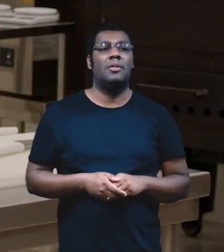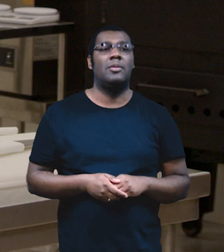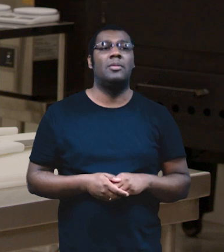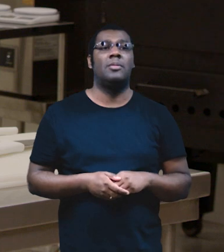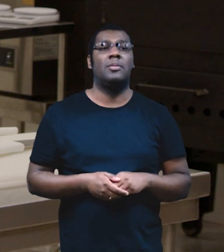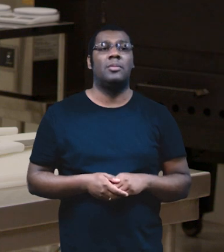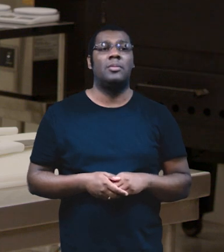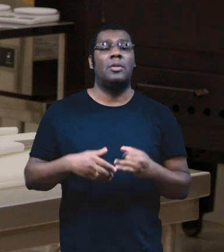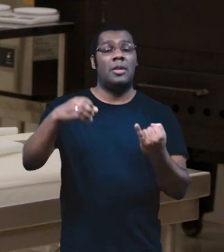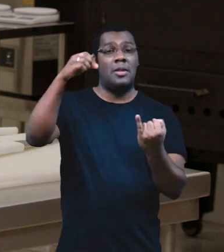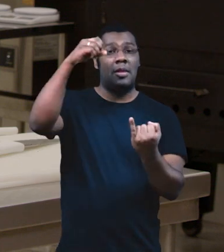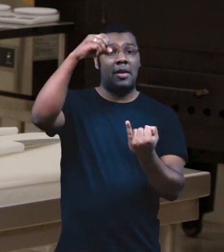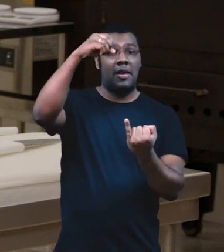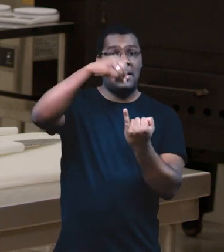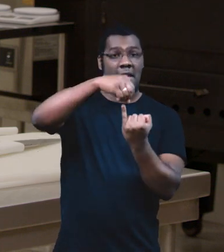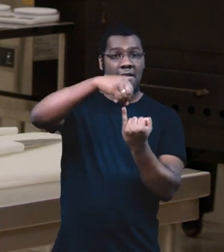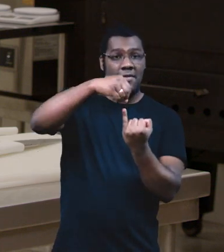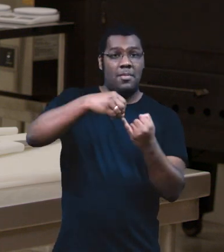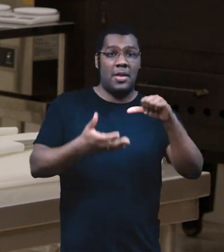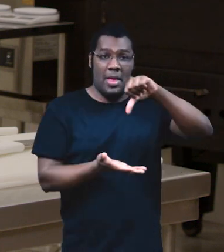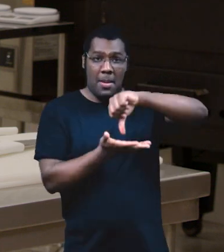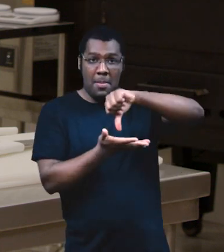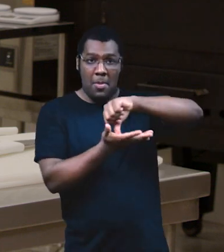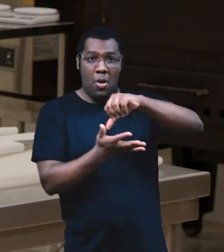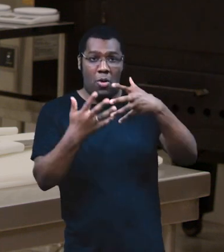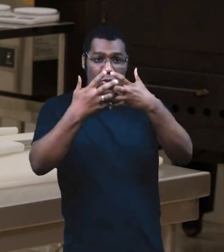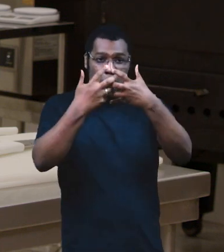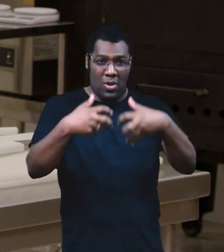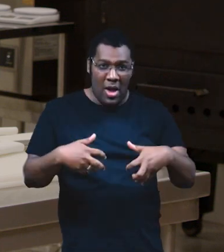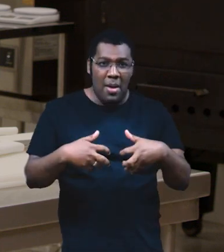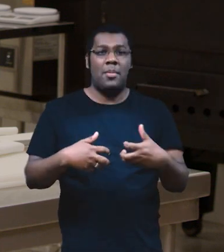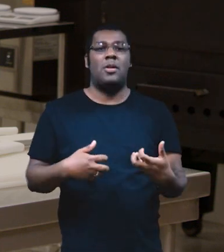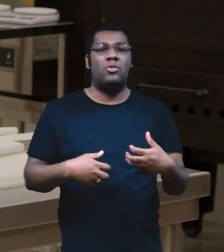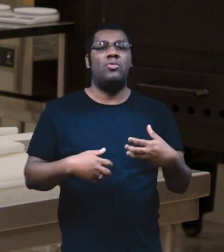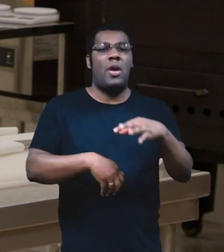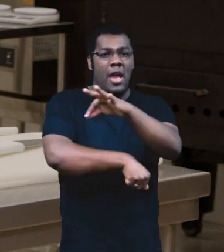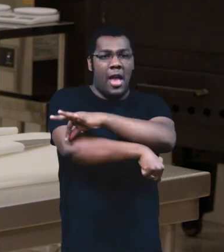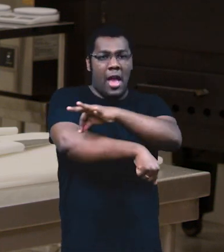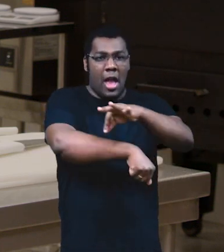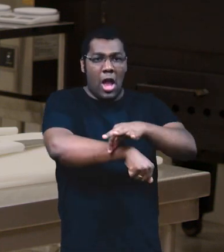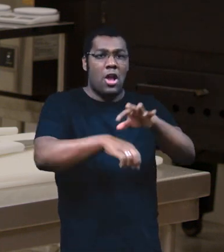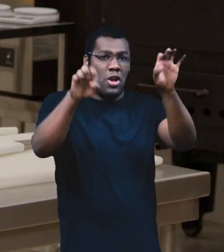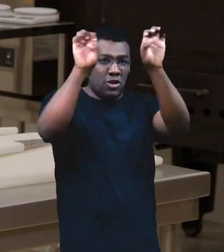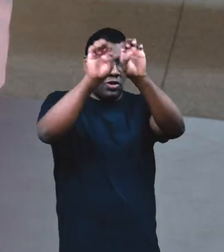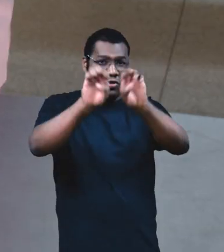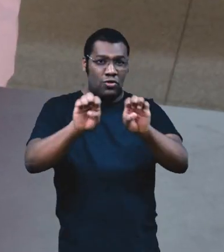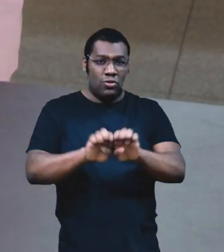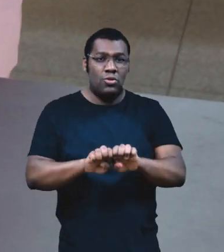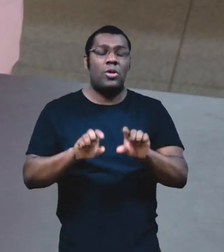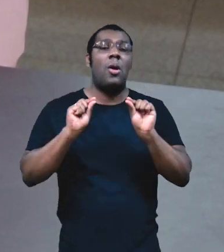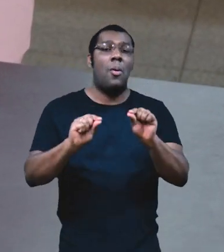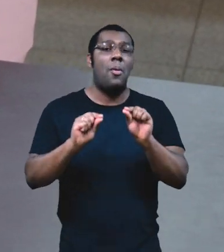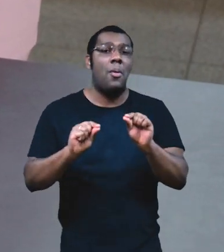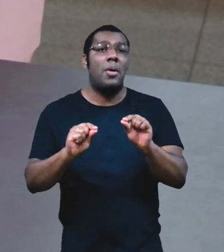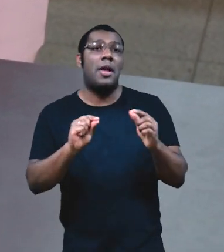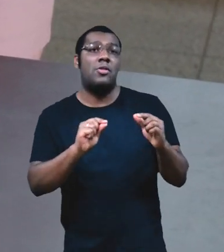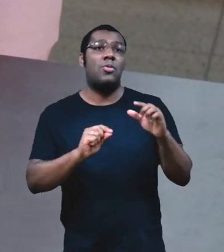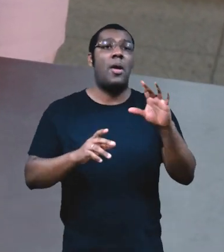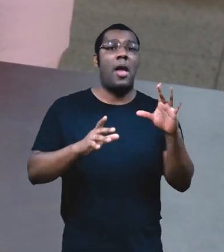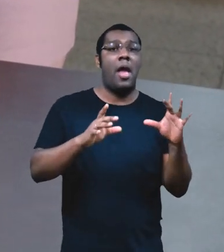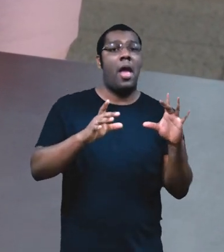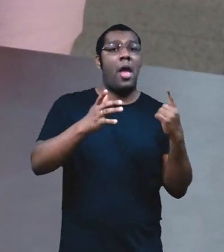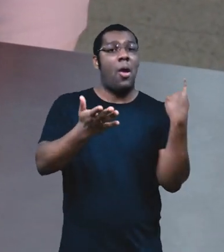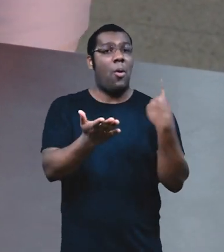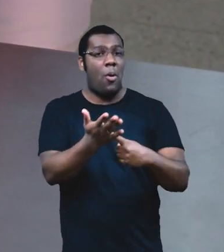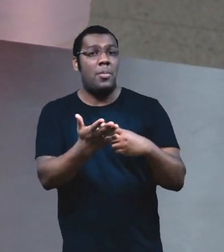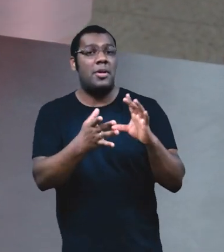do Campus Gama, ele foi projetado, idealizado para que a gente faça parcerias, como trazendo indústrias para o ambiente, que são